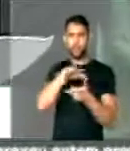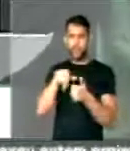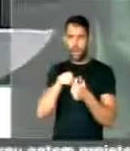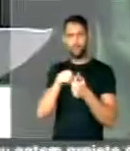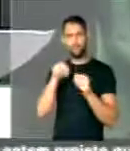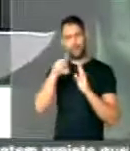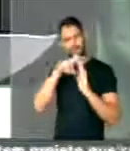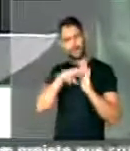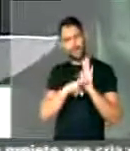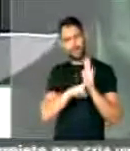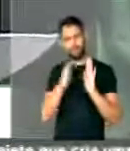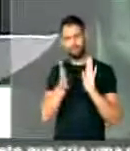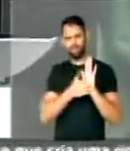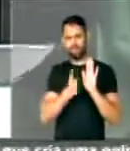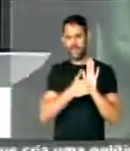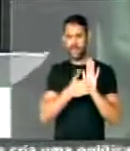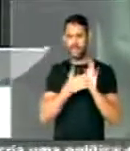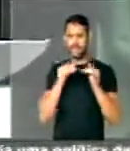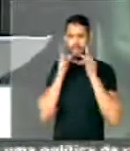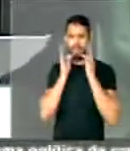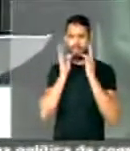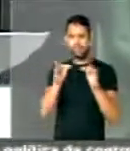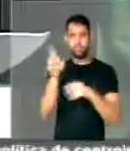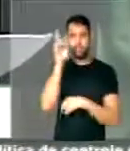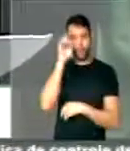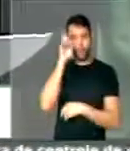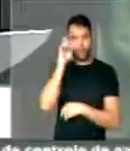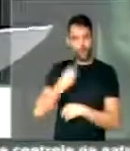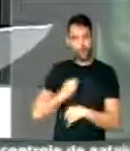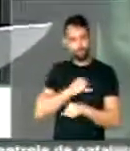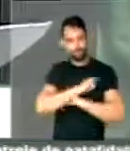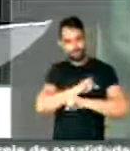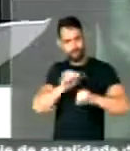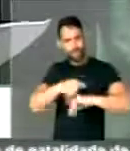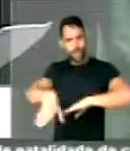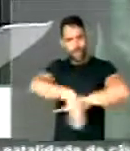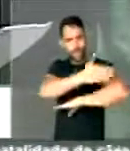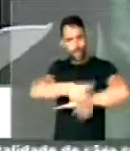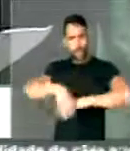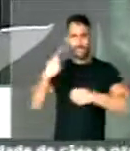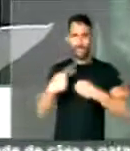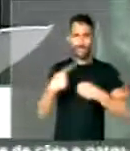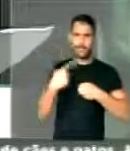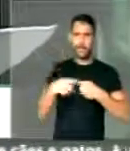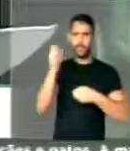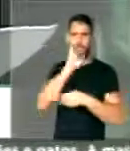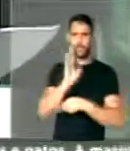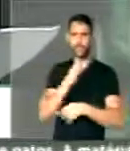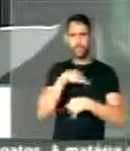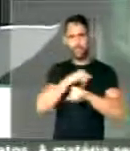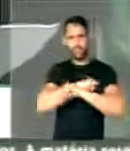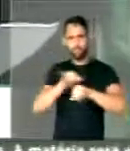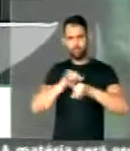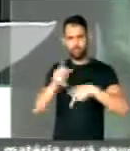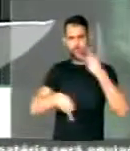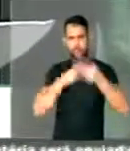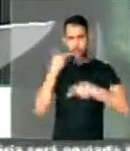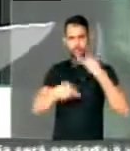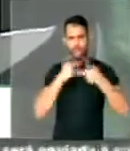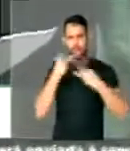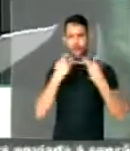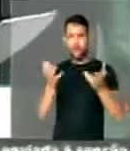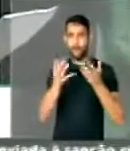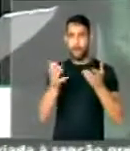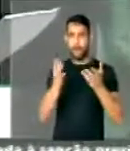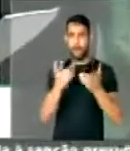precisa a algo que se testemunha diariamente nas ruas das grandes cidades desse país, que a